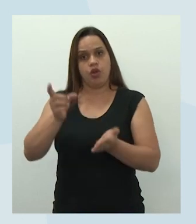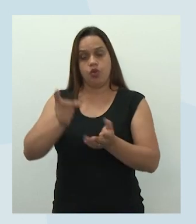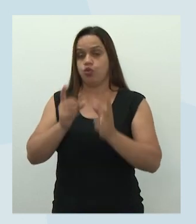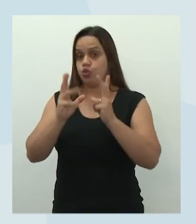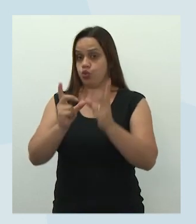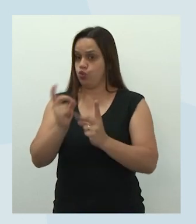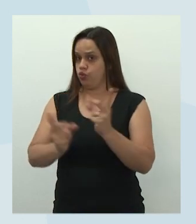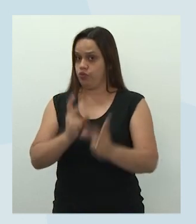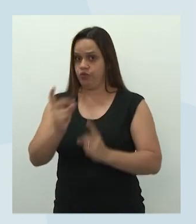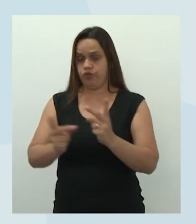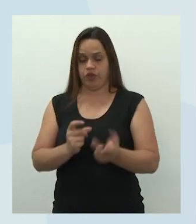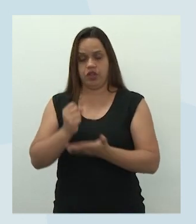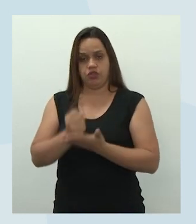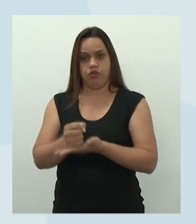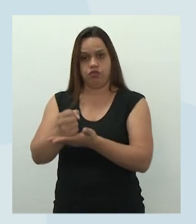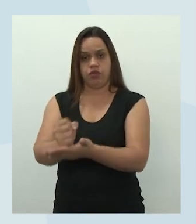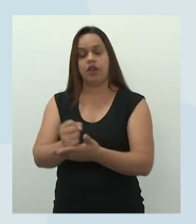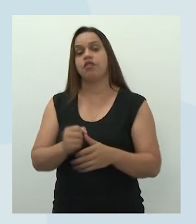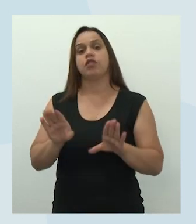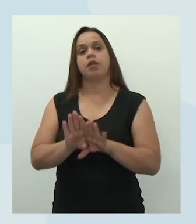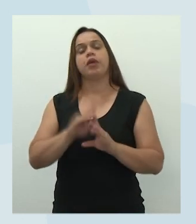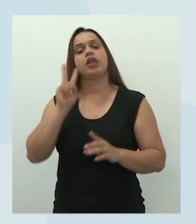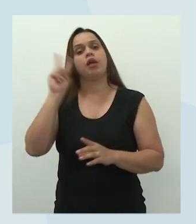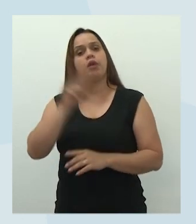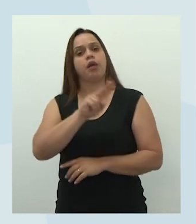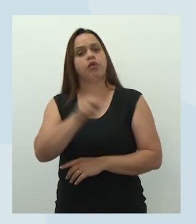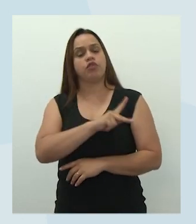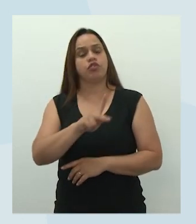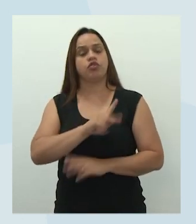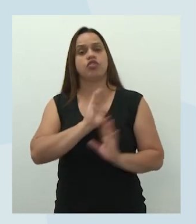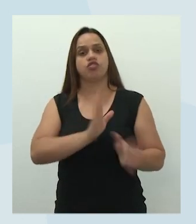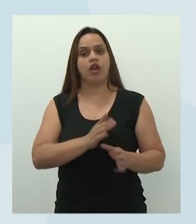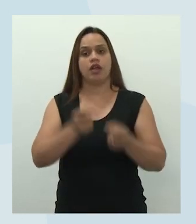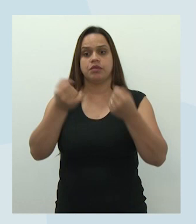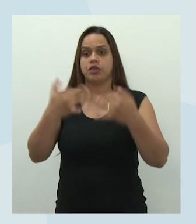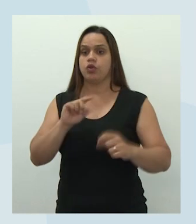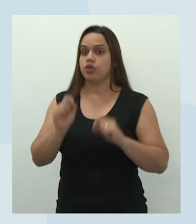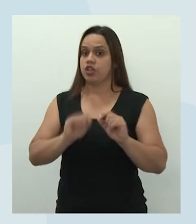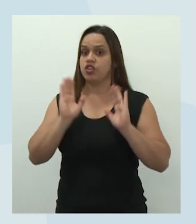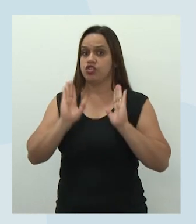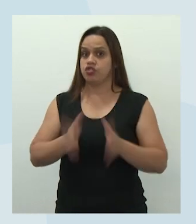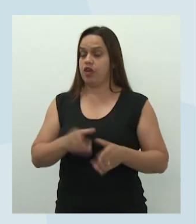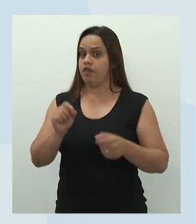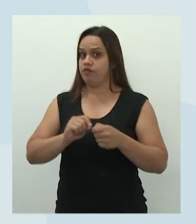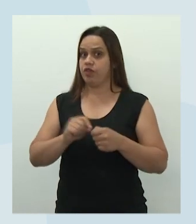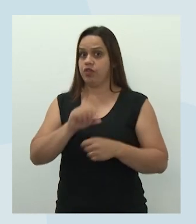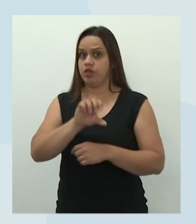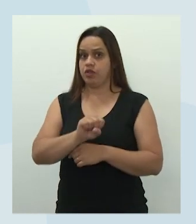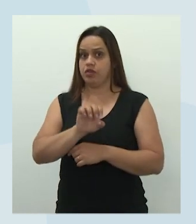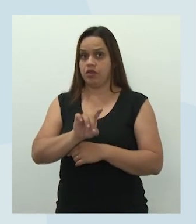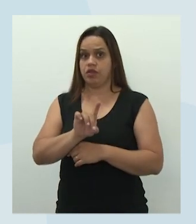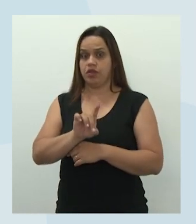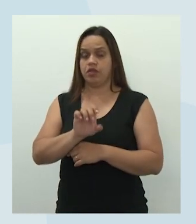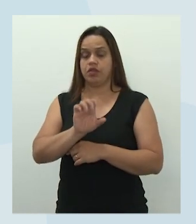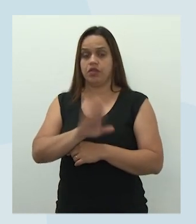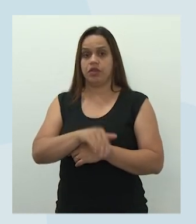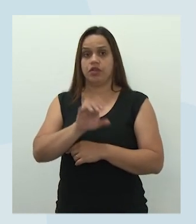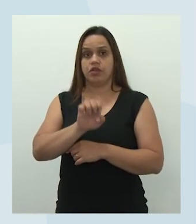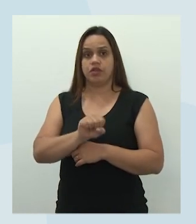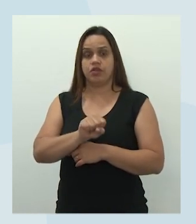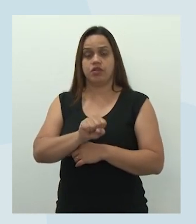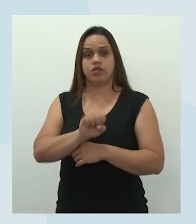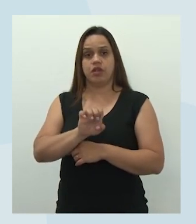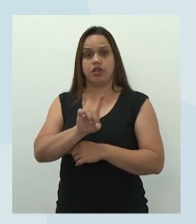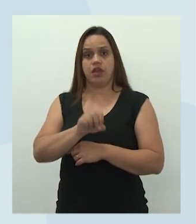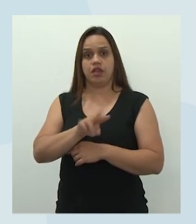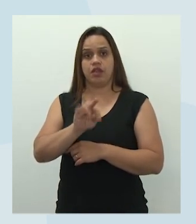a professora Janaína também pontuou, uma vez que você se sedentariza, você vai precisar proteger o seu território. Então,